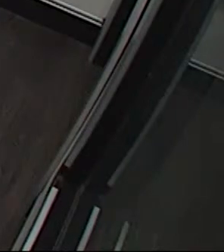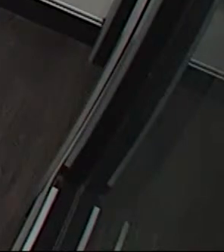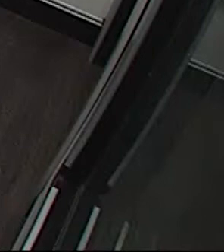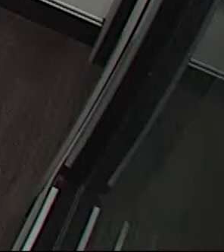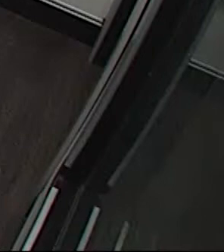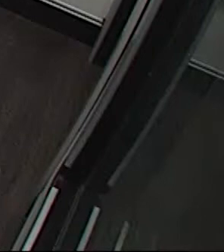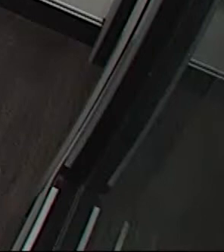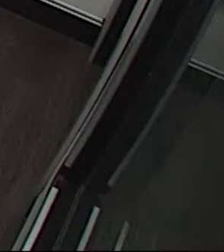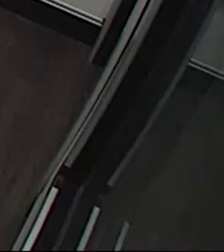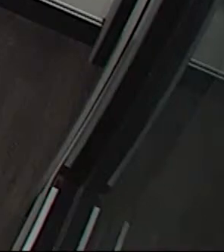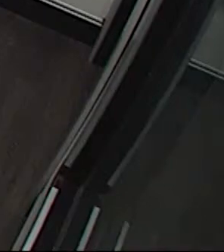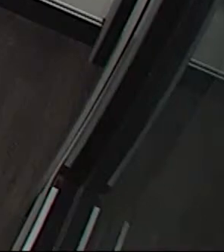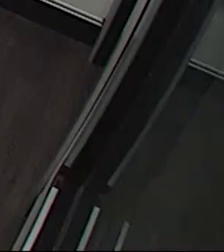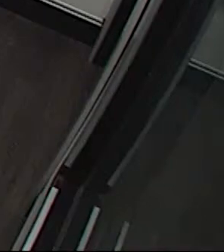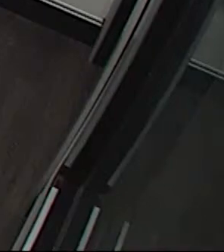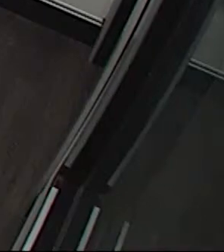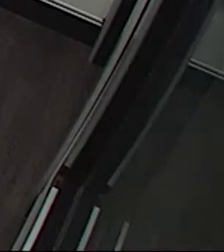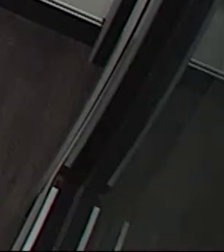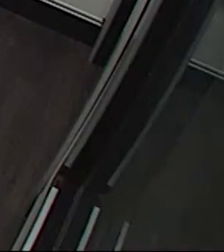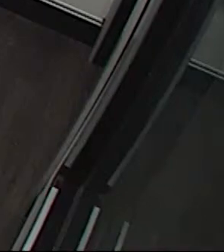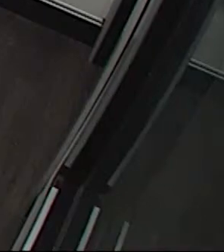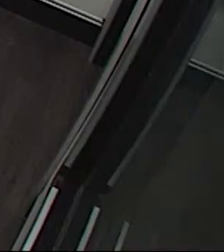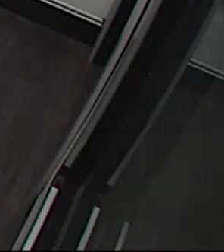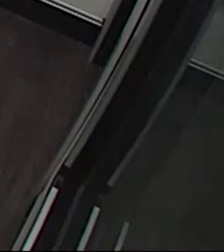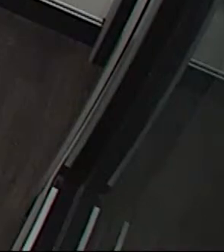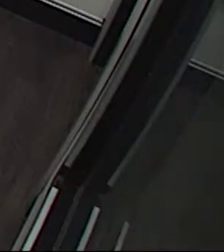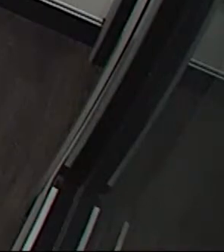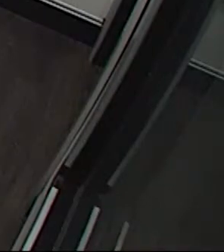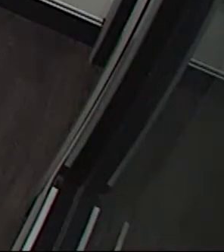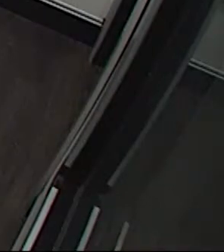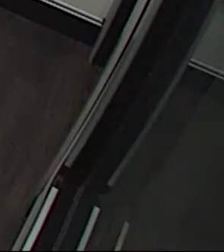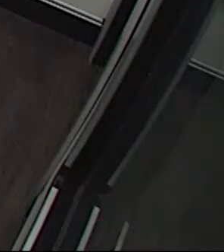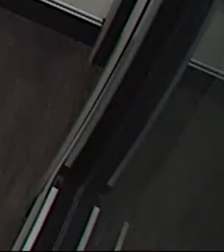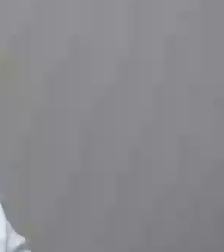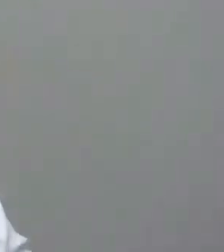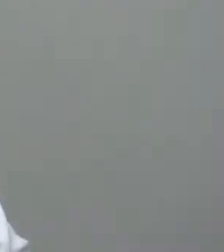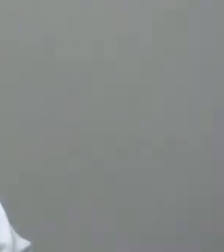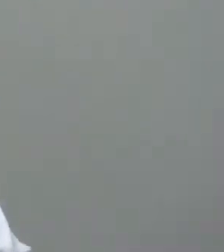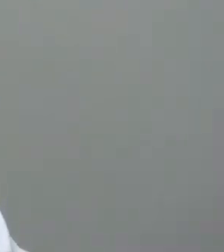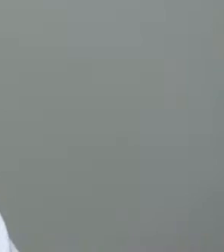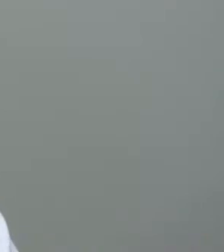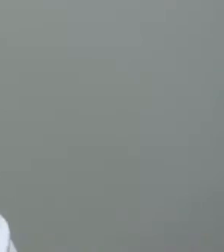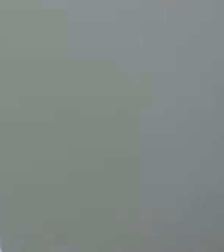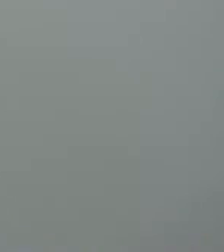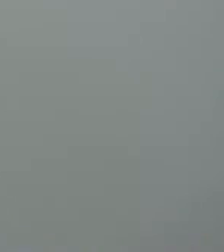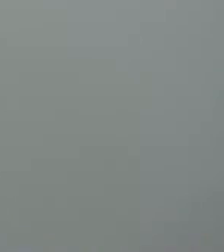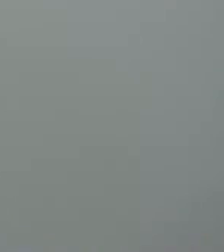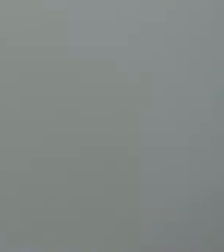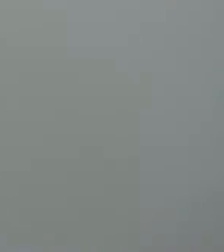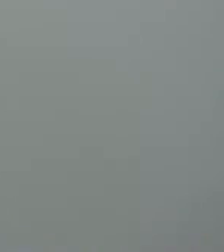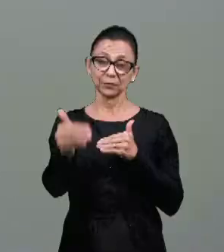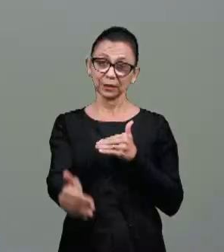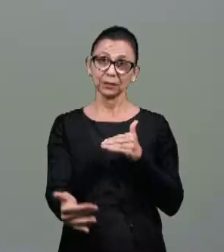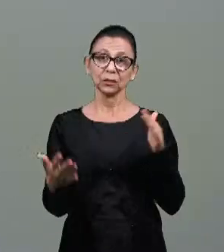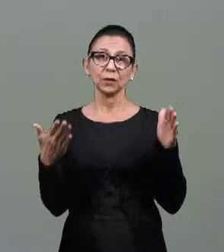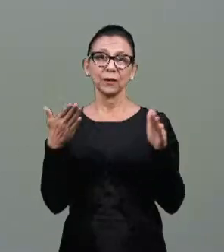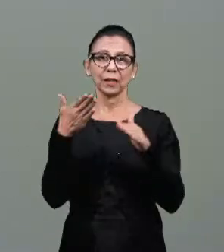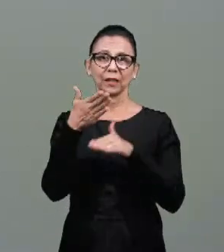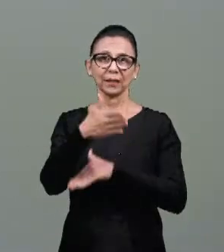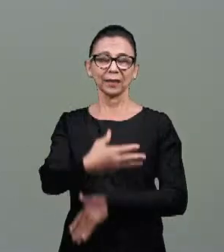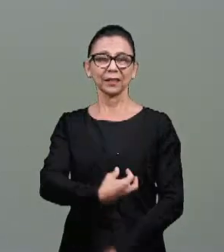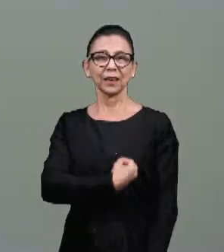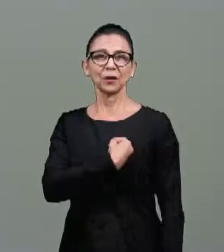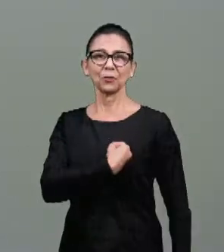glória a Deus. Queremos cumprimentar os nossos ouvintes com a paz do Senhor Jesus. E a partir de agora, estamos entrando no ar ao